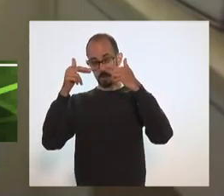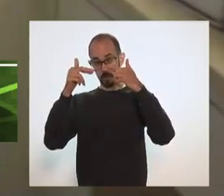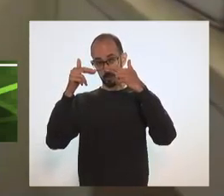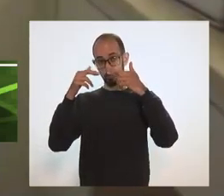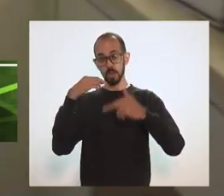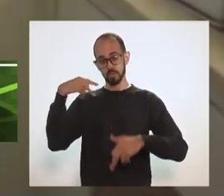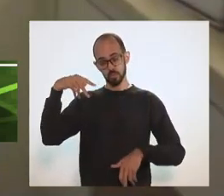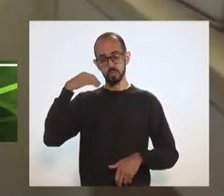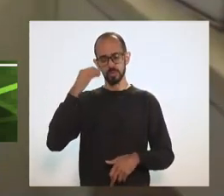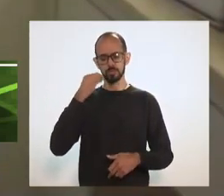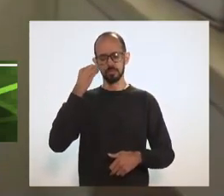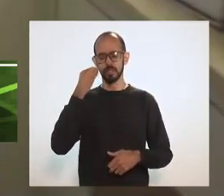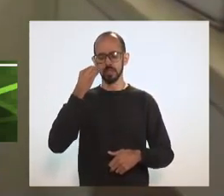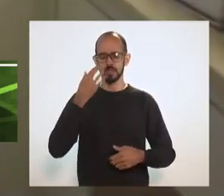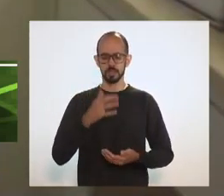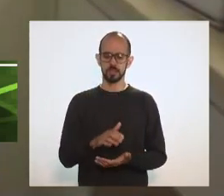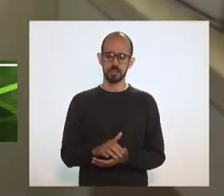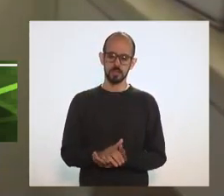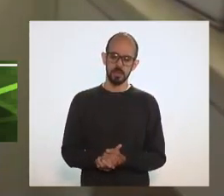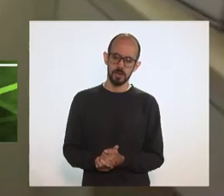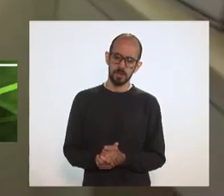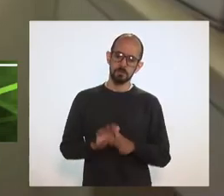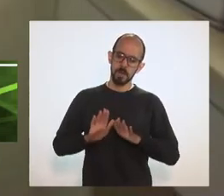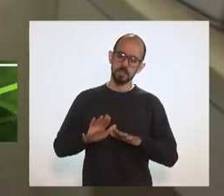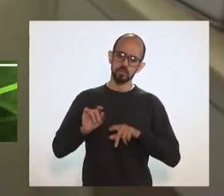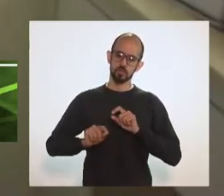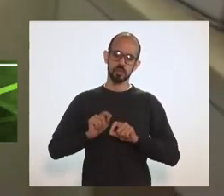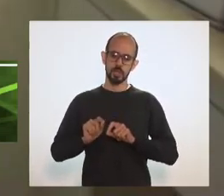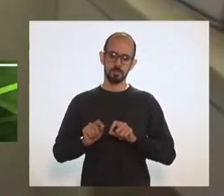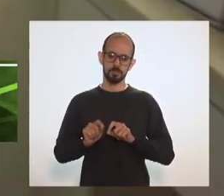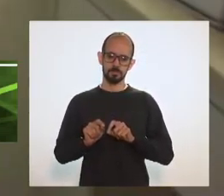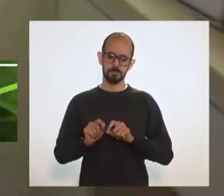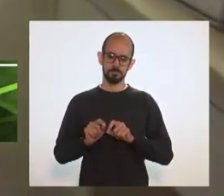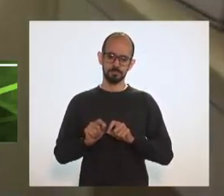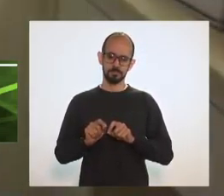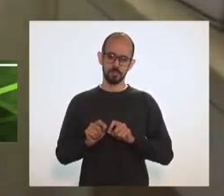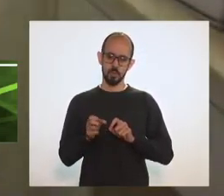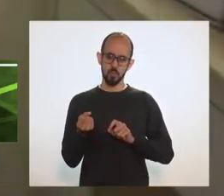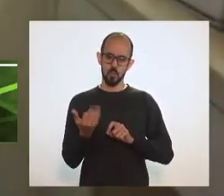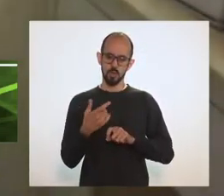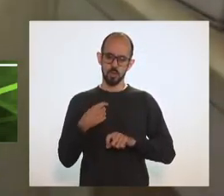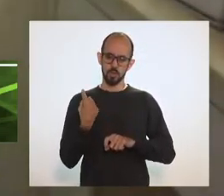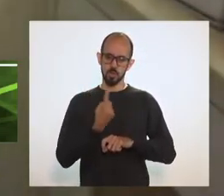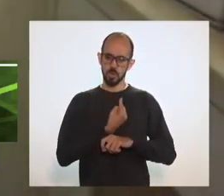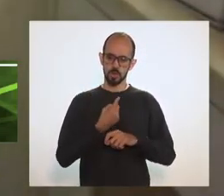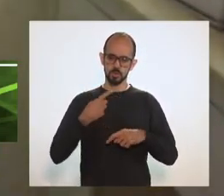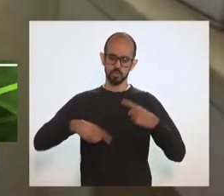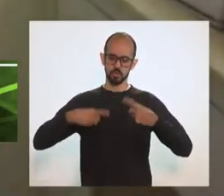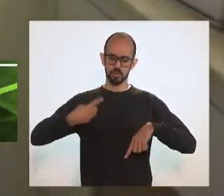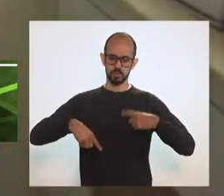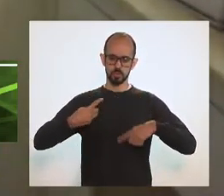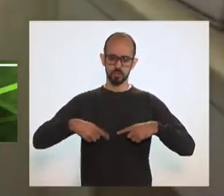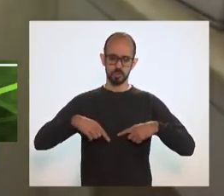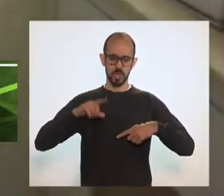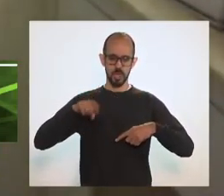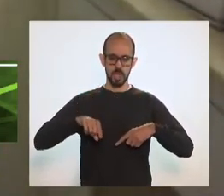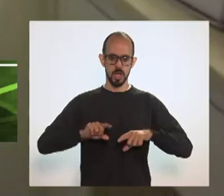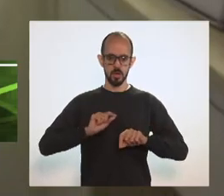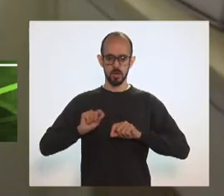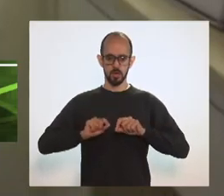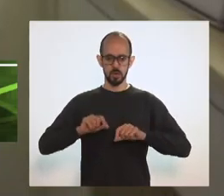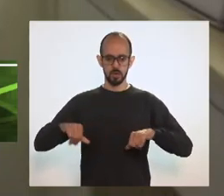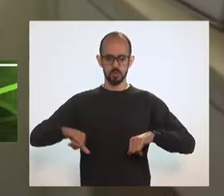proibição. Né? E tem duas questões distintas quando a gente discutiu esse plenário. E o senhor, e eu